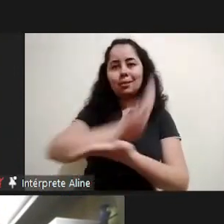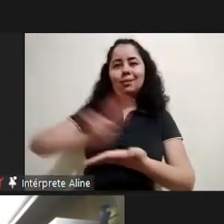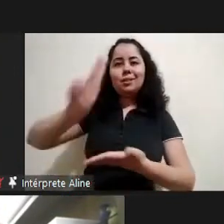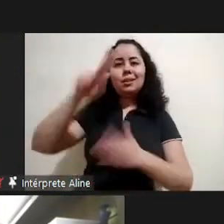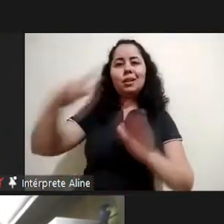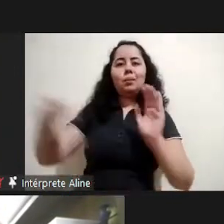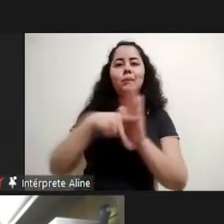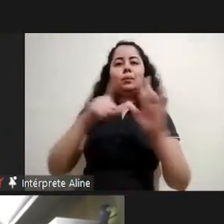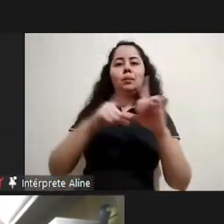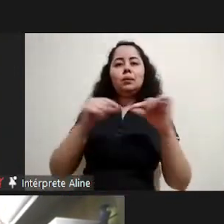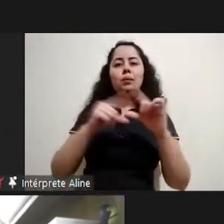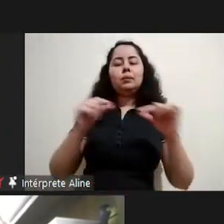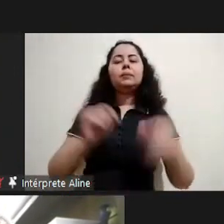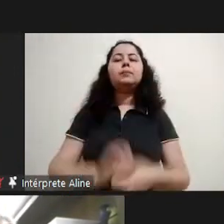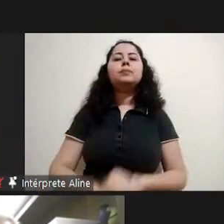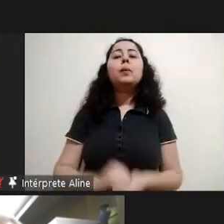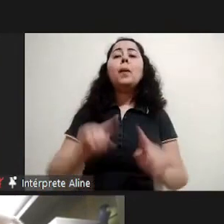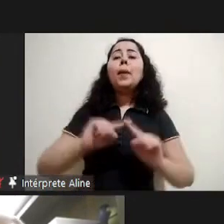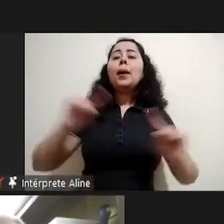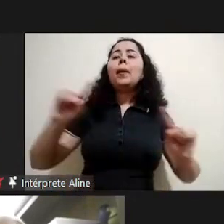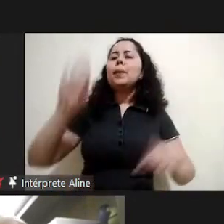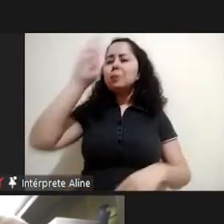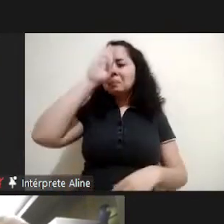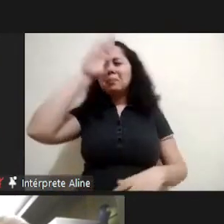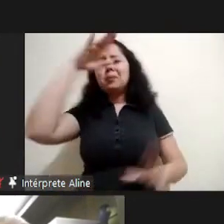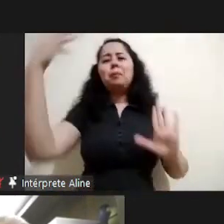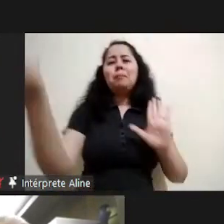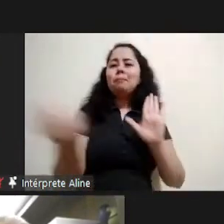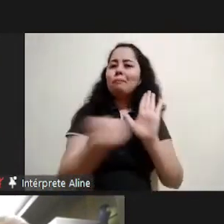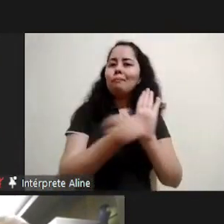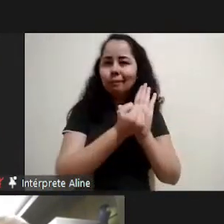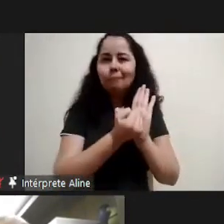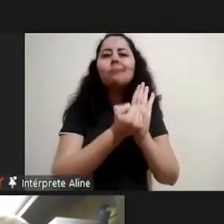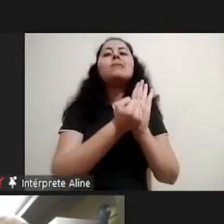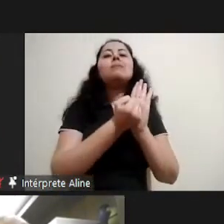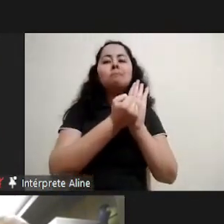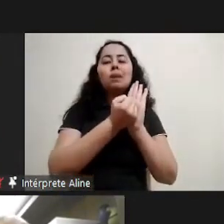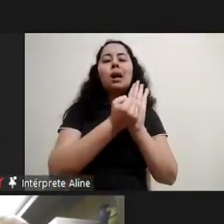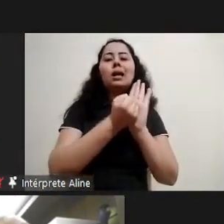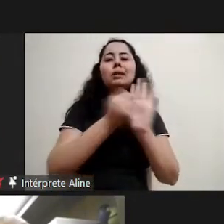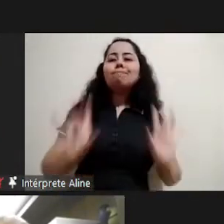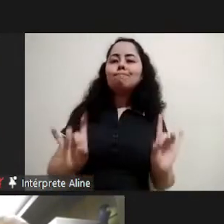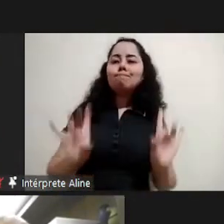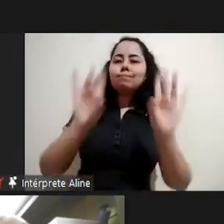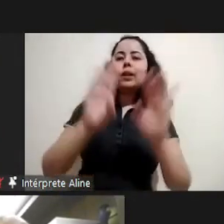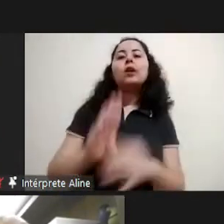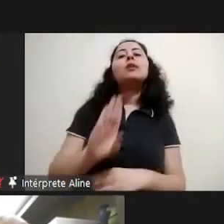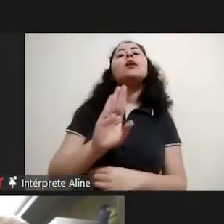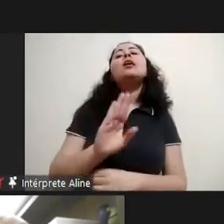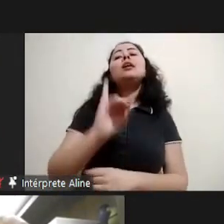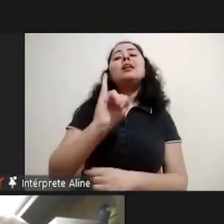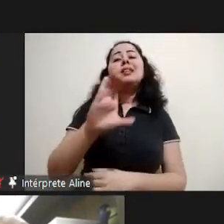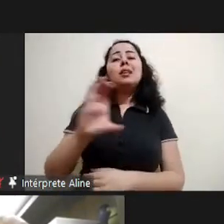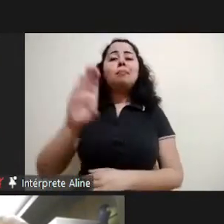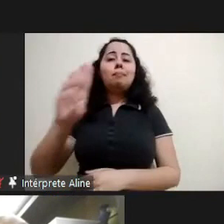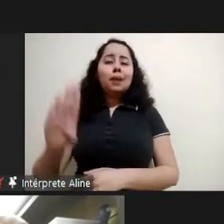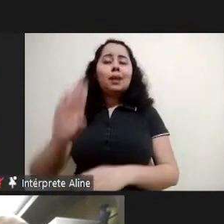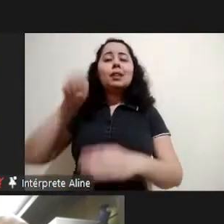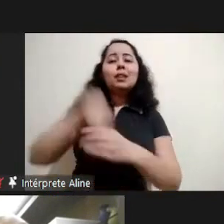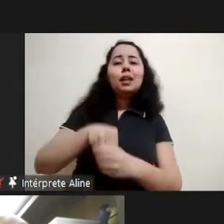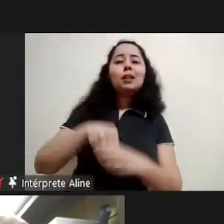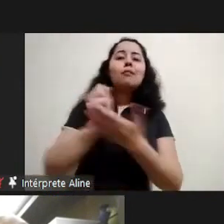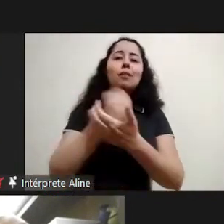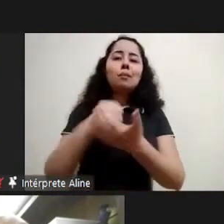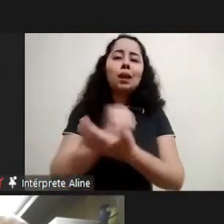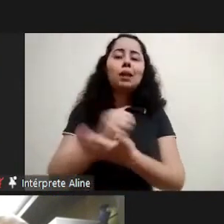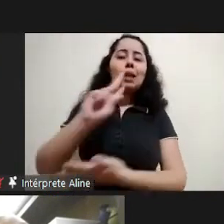marca indelével que o professor Murilo Gomes Oliveira deixou na UFJF, no ICB, na Faculdade de Farmácia, no HU e no Laboratório